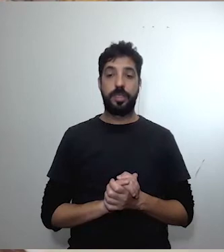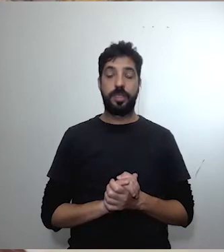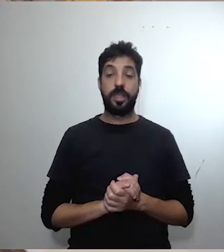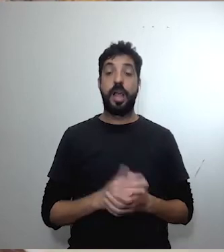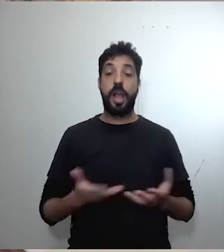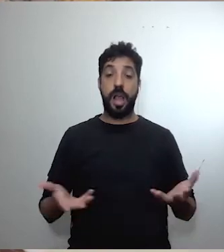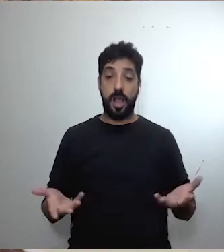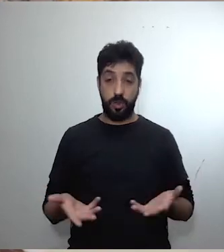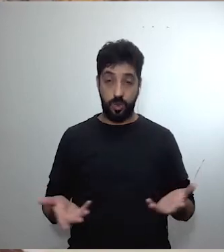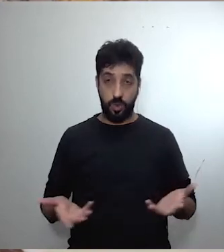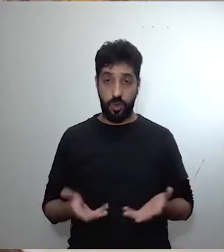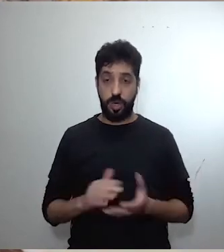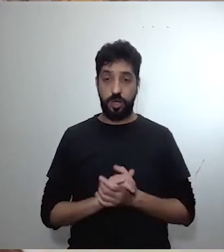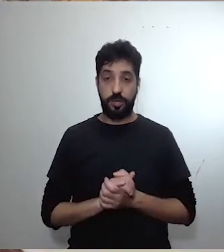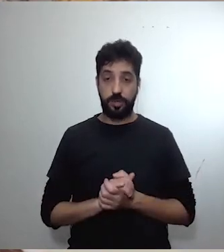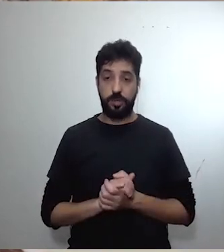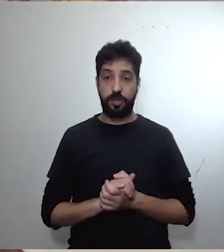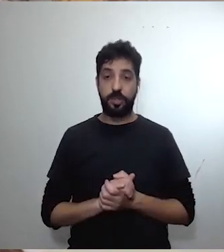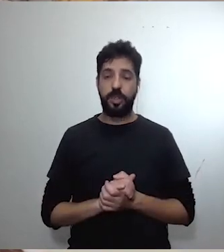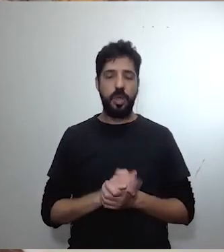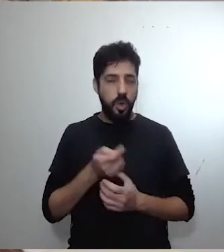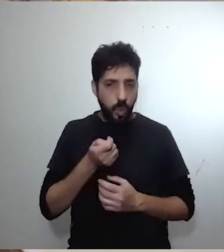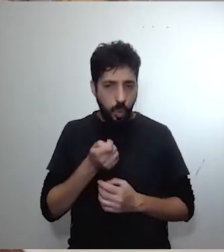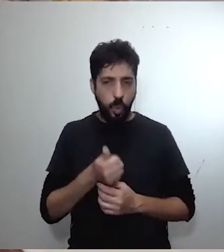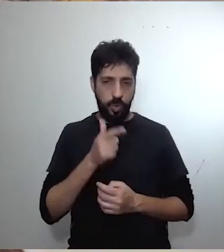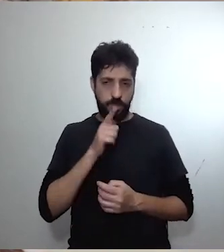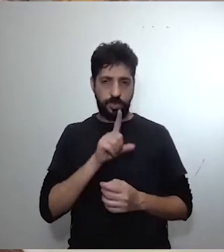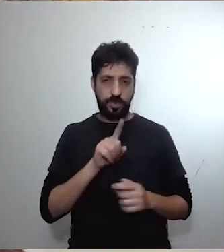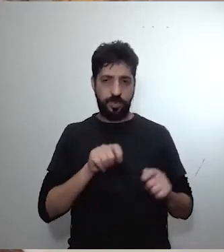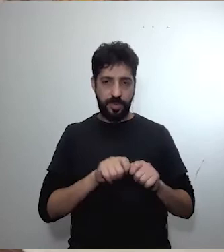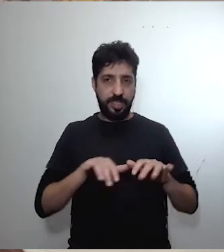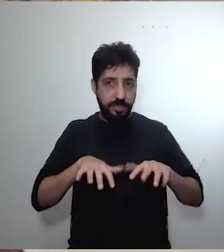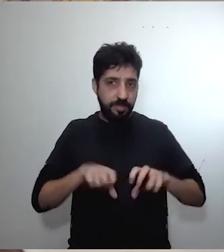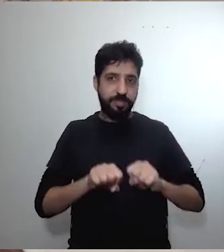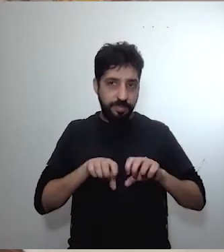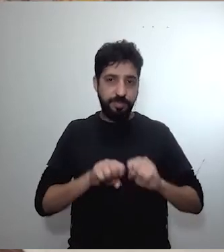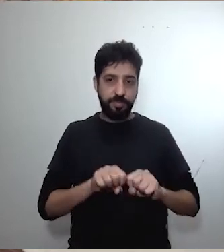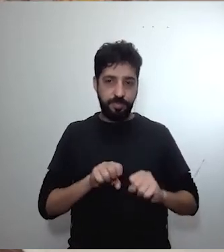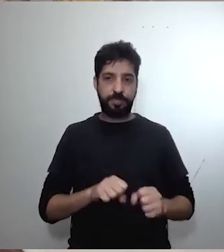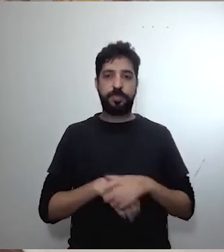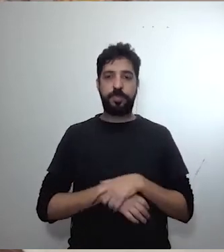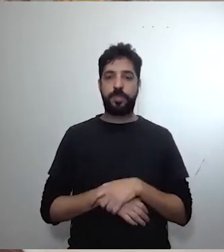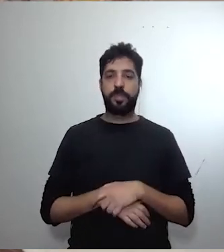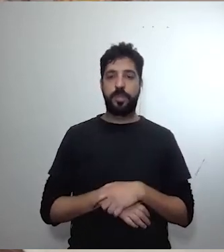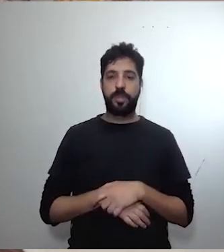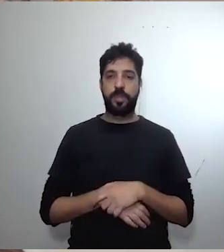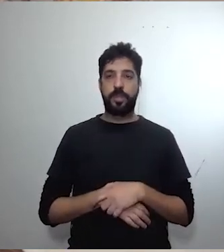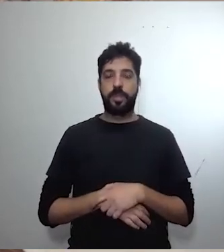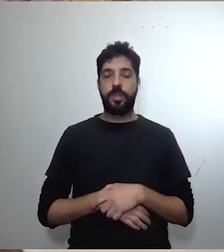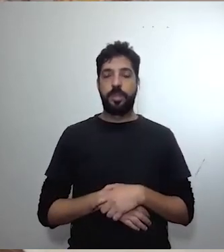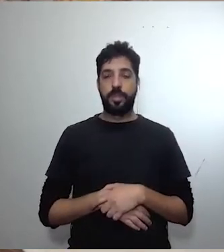Isso, aí agora Colocar a farinha. a gente já tá chegando no ponto de começar a amassar com as mãos.